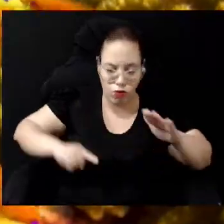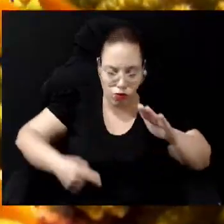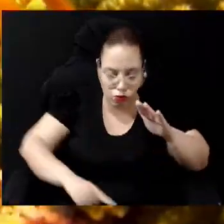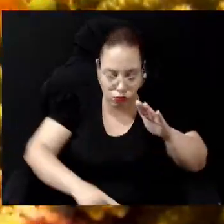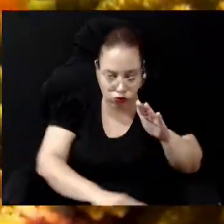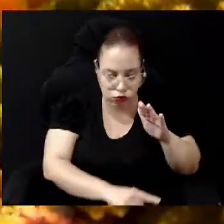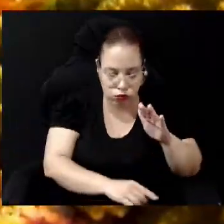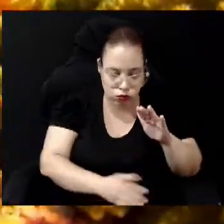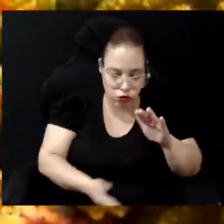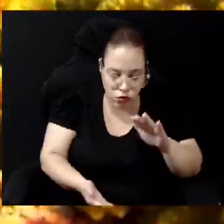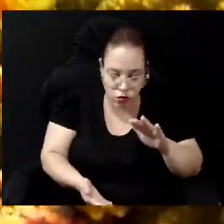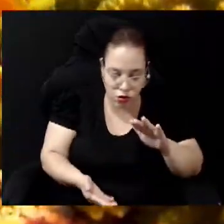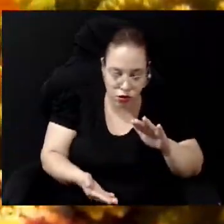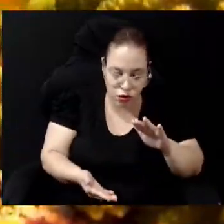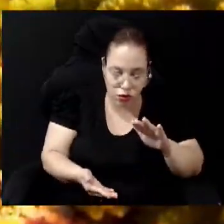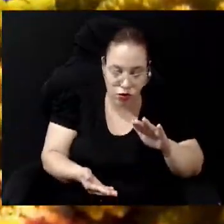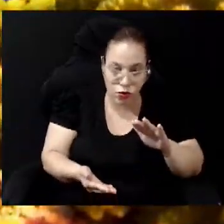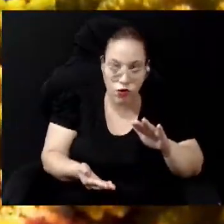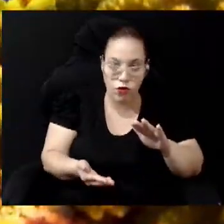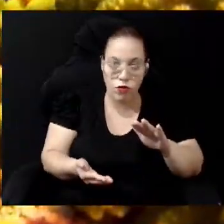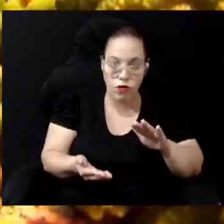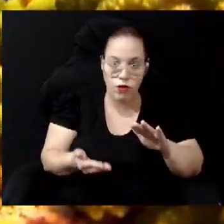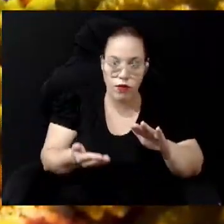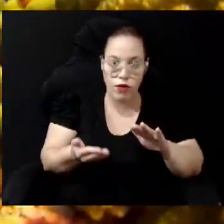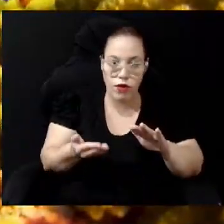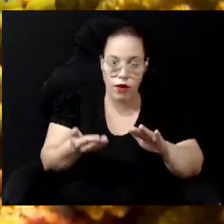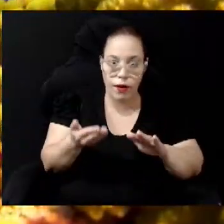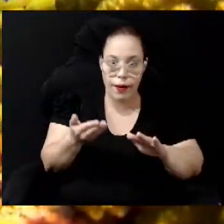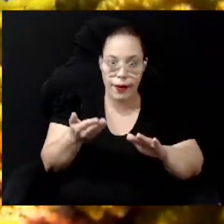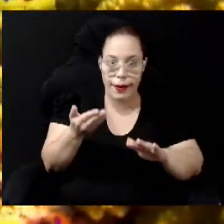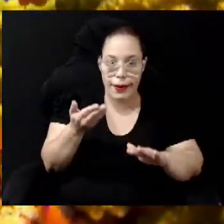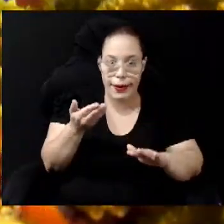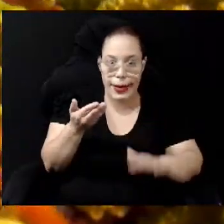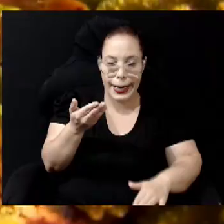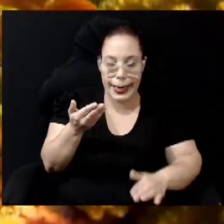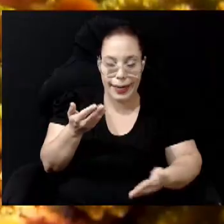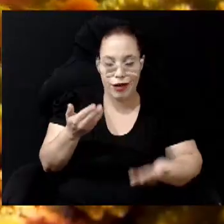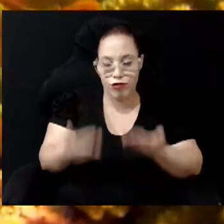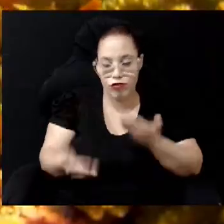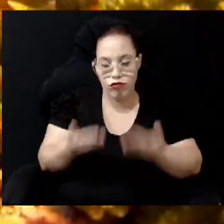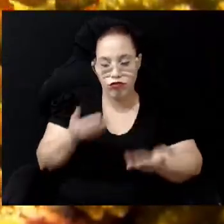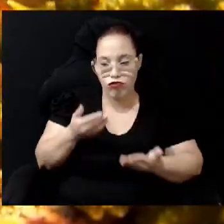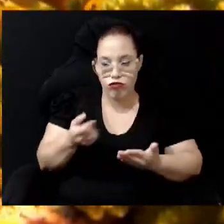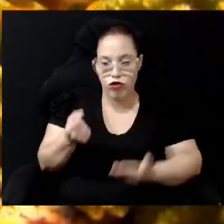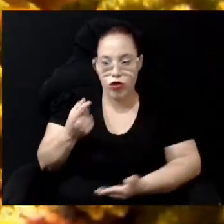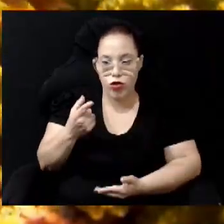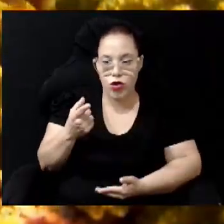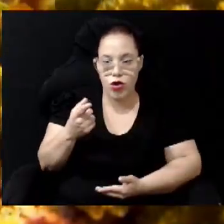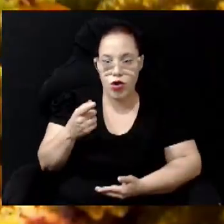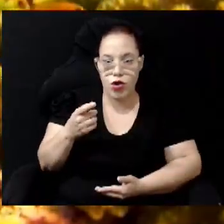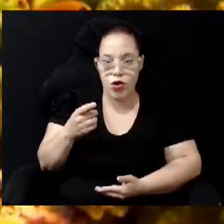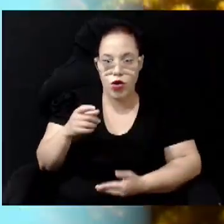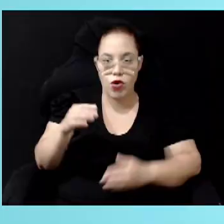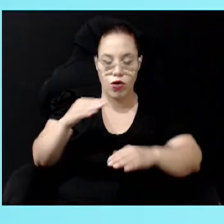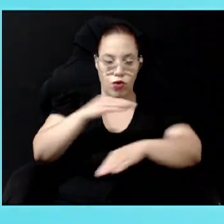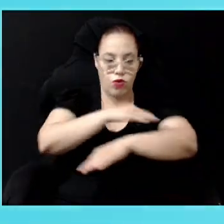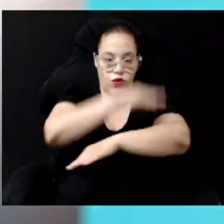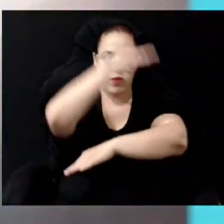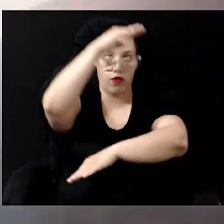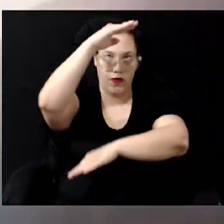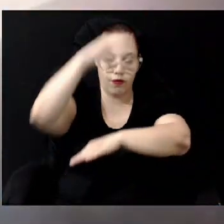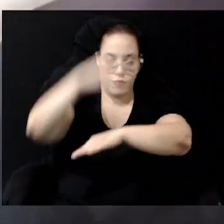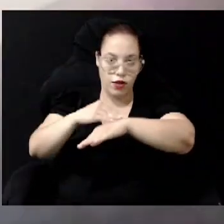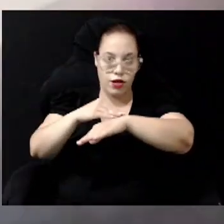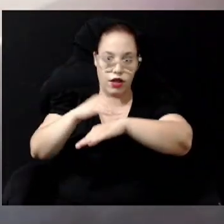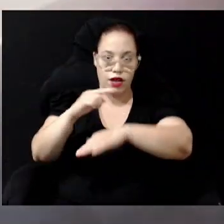dos oceanos sejam muito mais altos, o que deixaria apenas os picos das montanhas acima da água. O